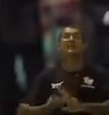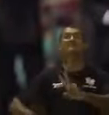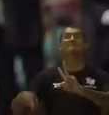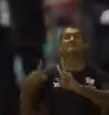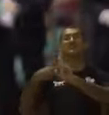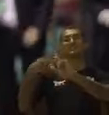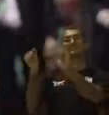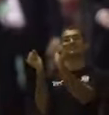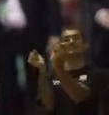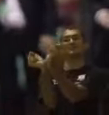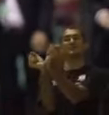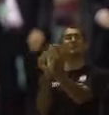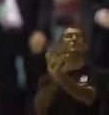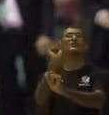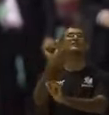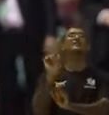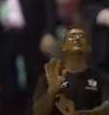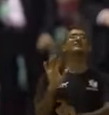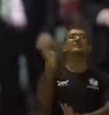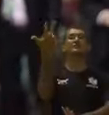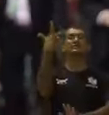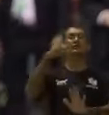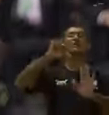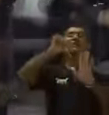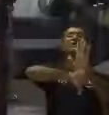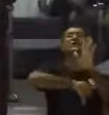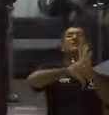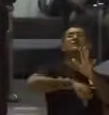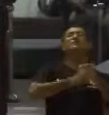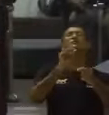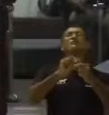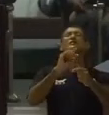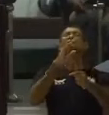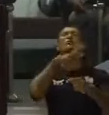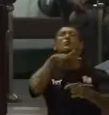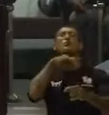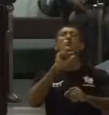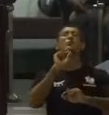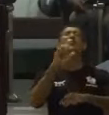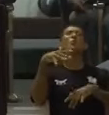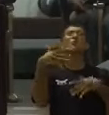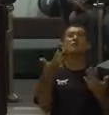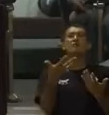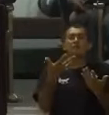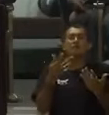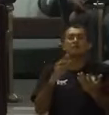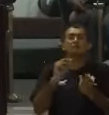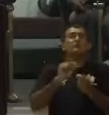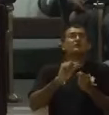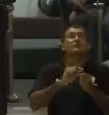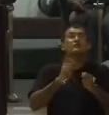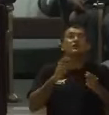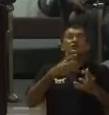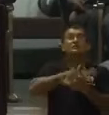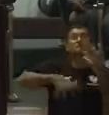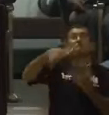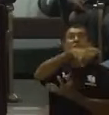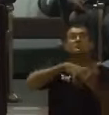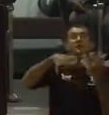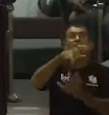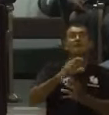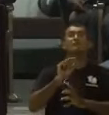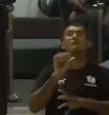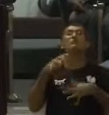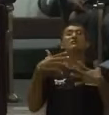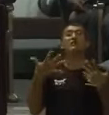aprisionado por quê? Que crime ele cometera? Qual mal que ele fizera? Qual foi a revolução que ele proporcionara?